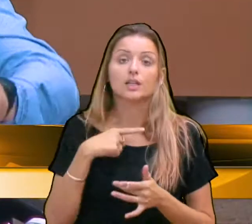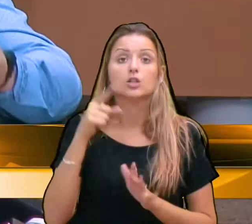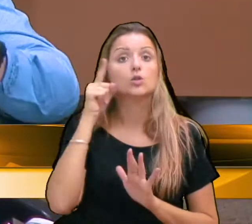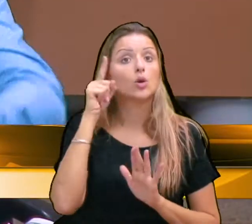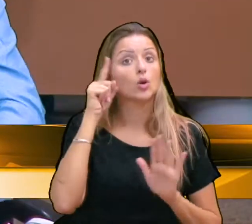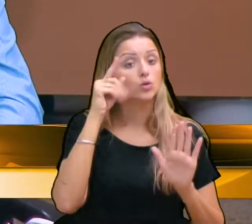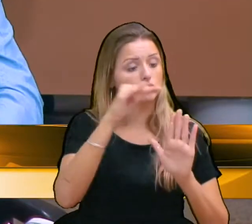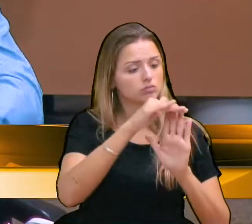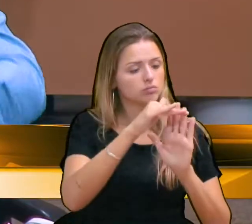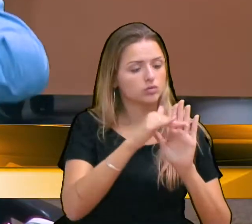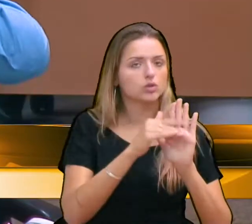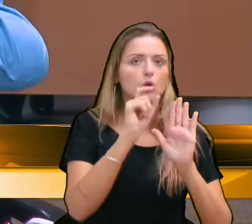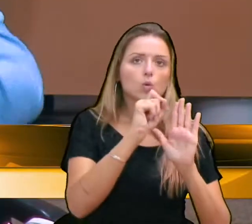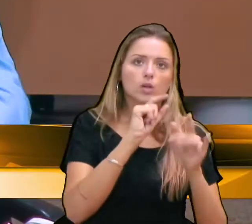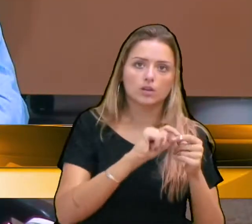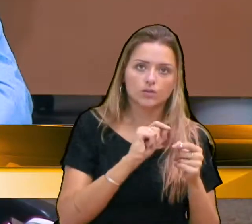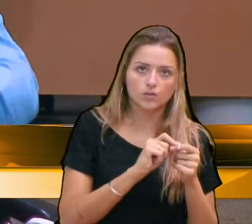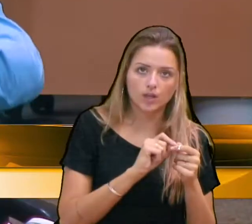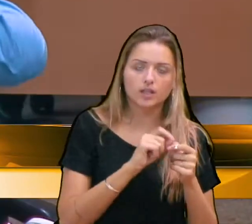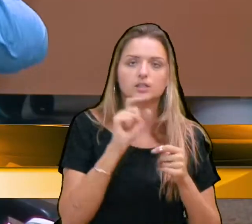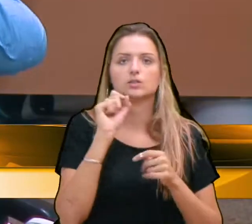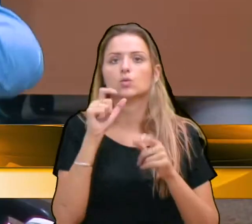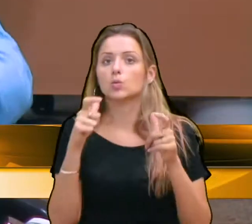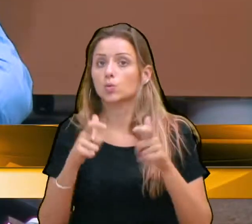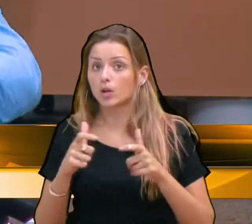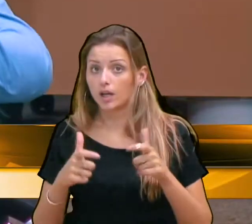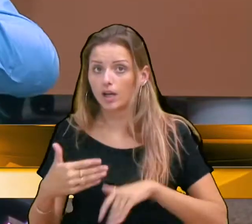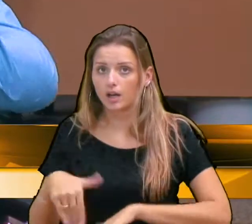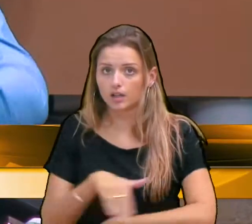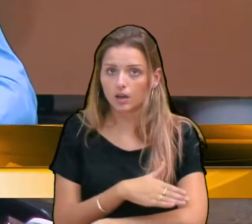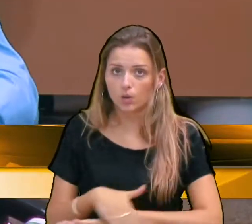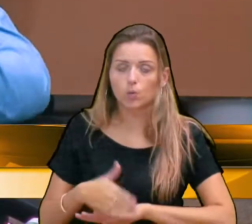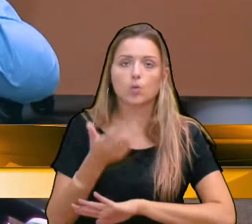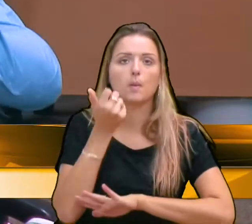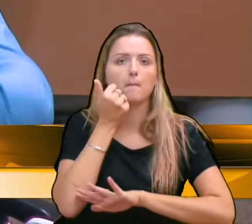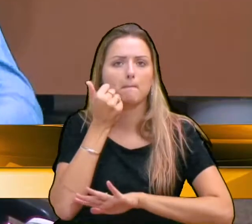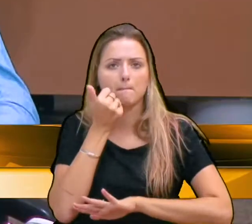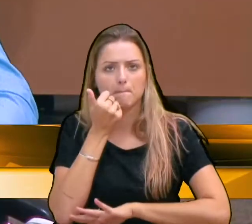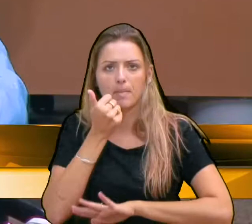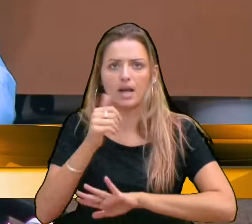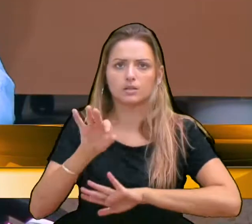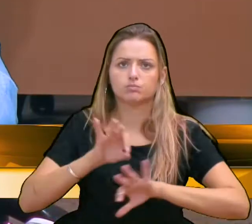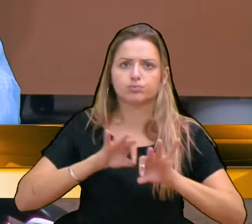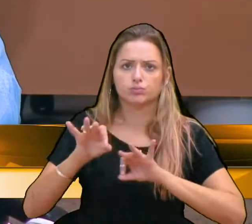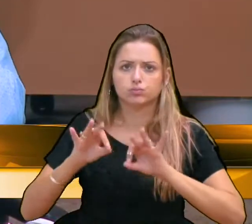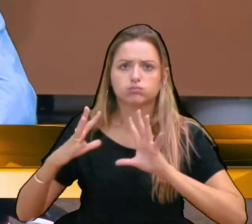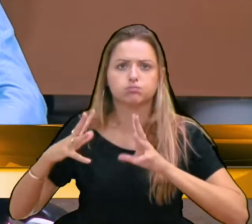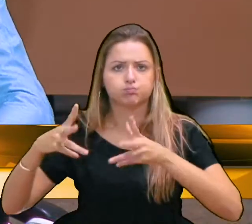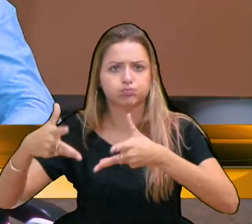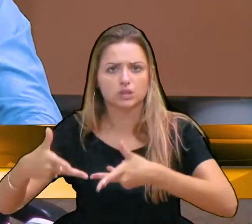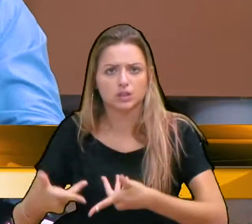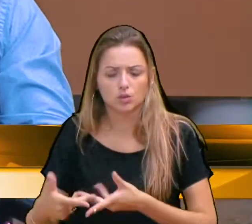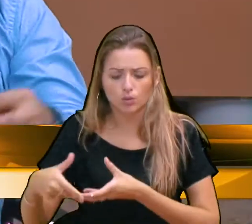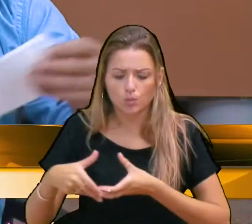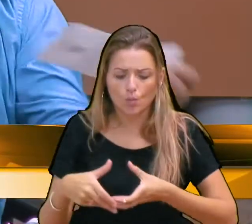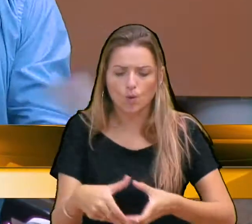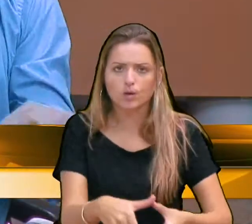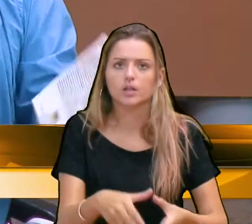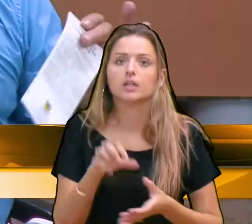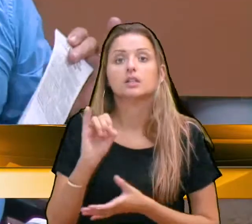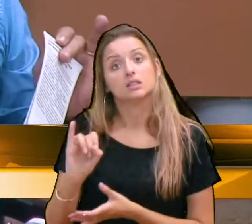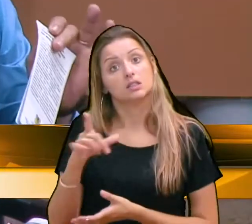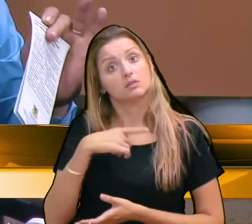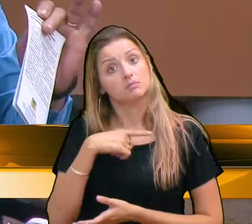dias aonde trabalhou determinada estrada, cascalhamento, patrulhamento, feito bueiro. Então, se realmente